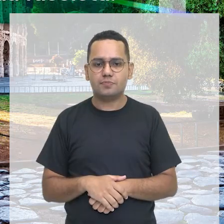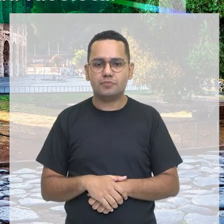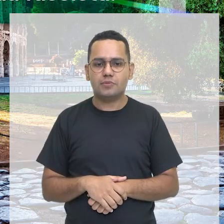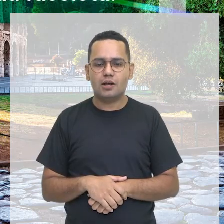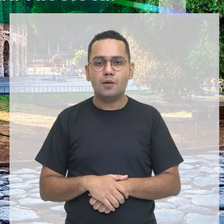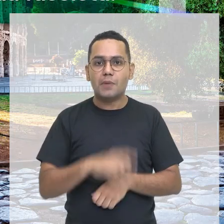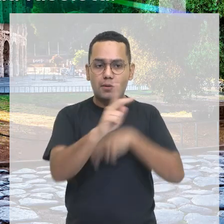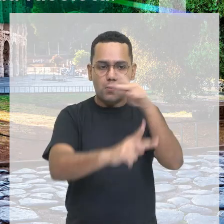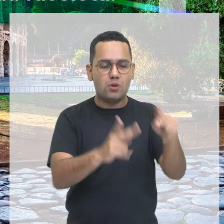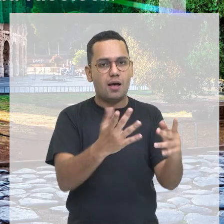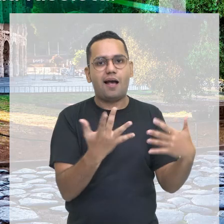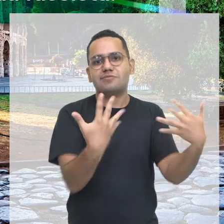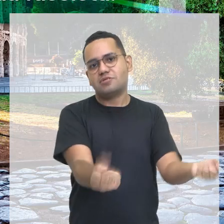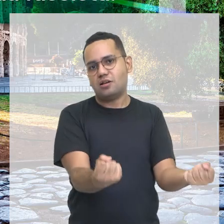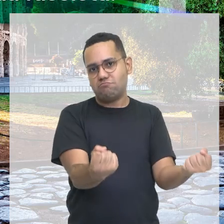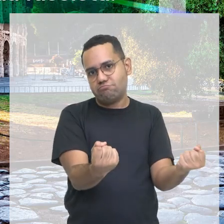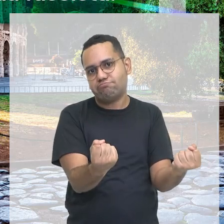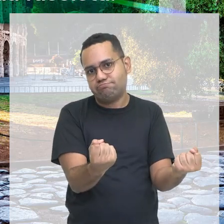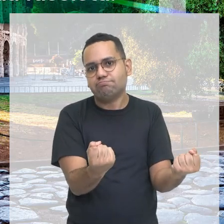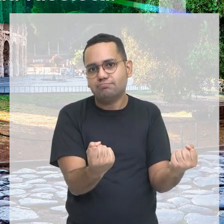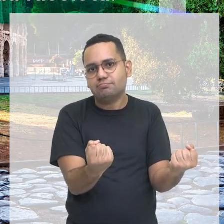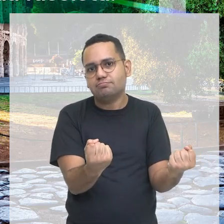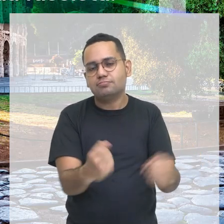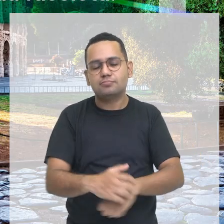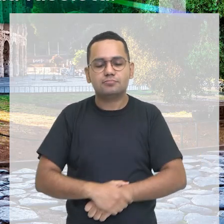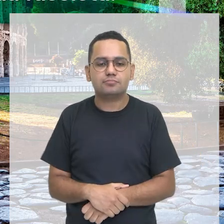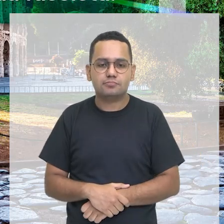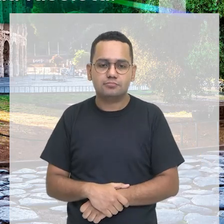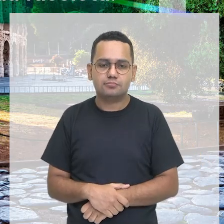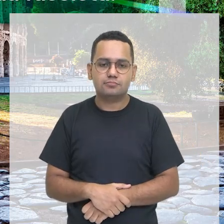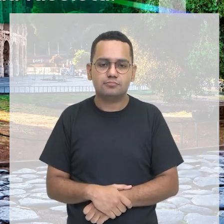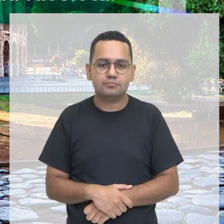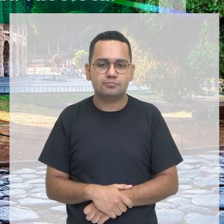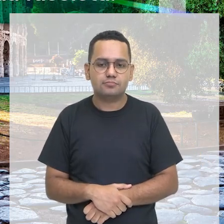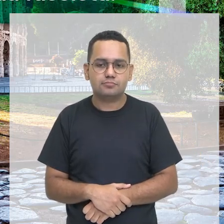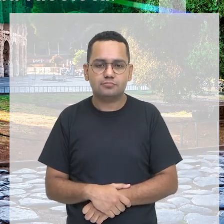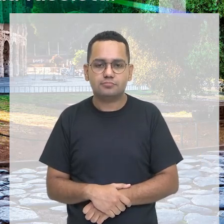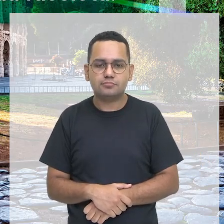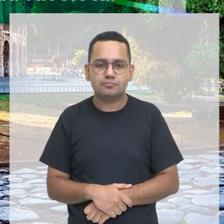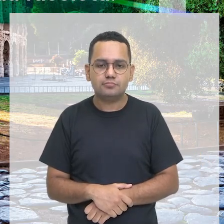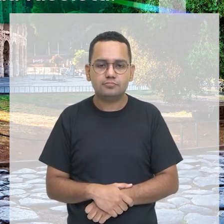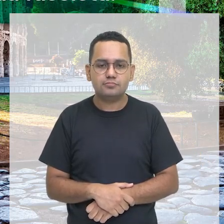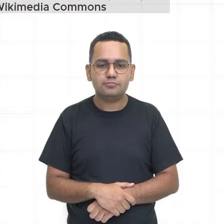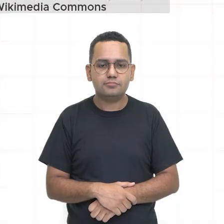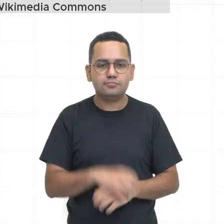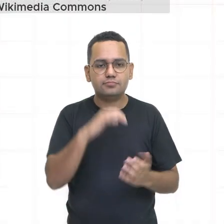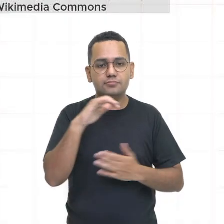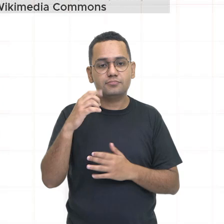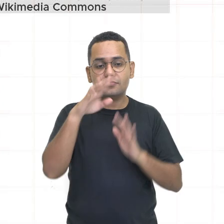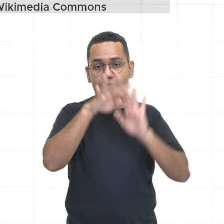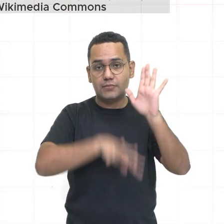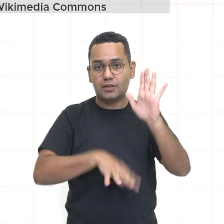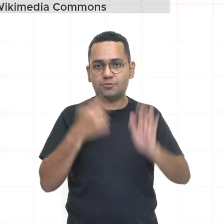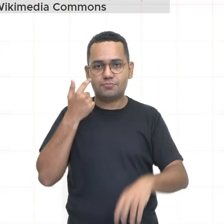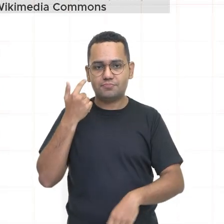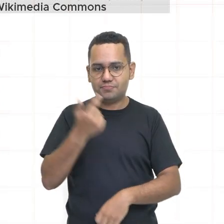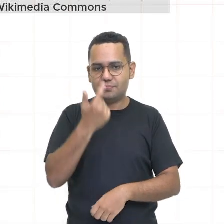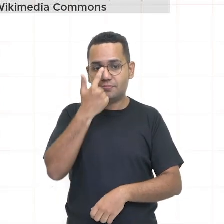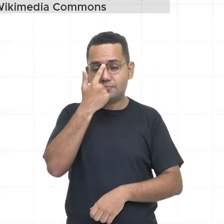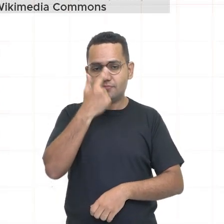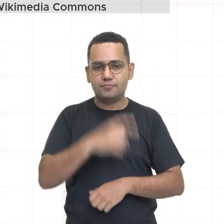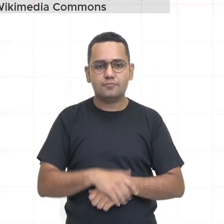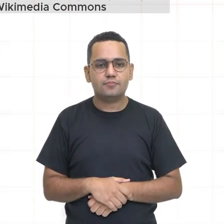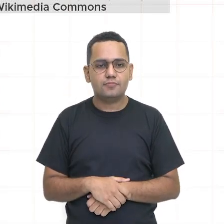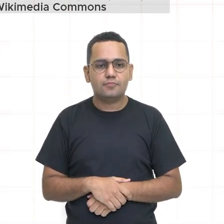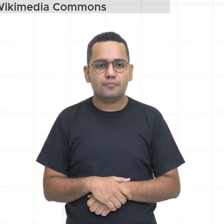aderido por todas as pessoas daquele local, daquele território. Então, vamos ao nosso texto que fala o seguinte: a ascensão